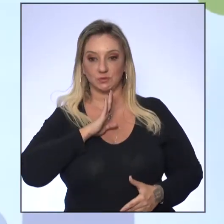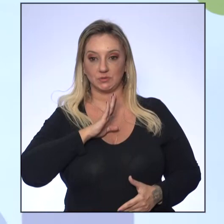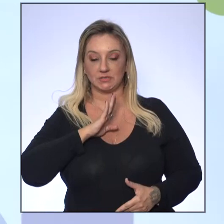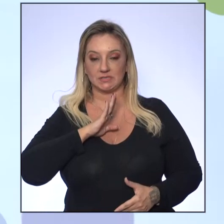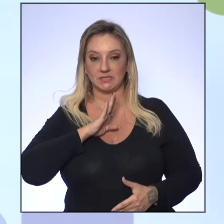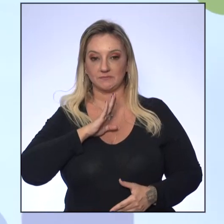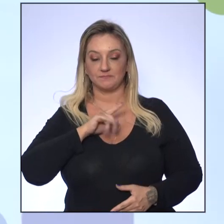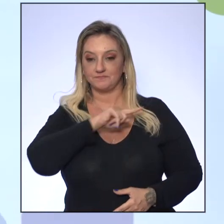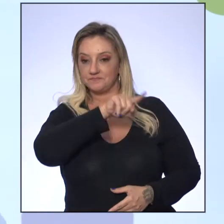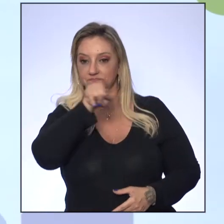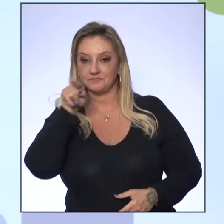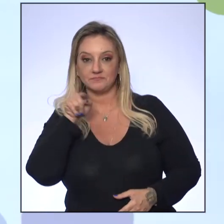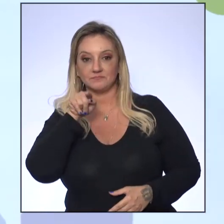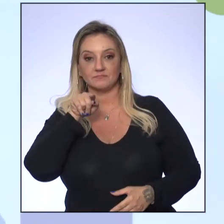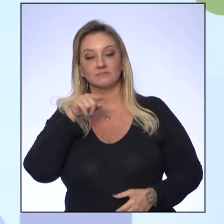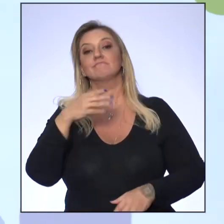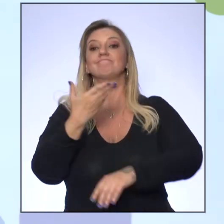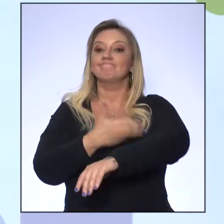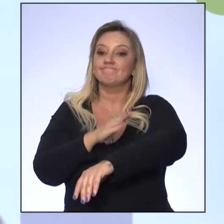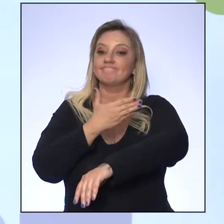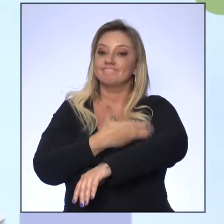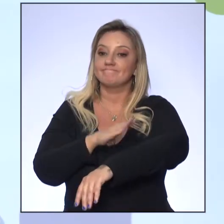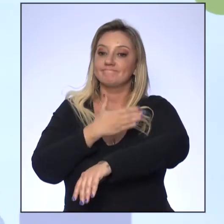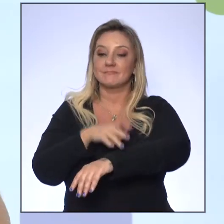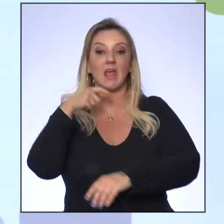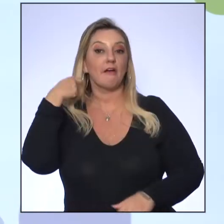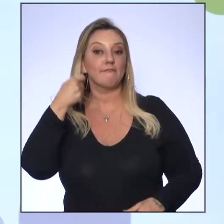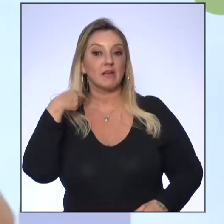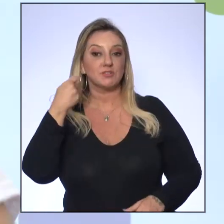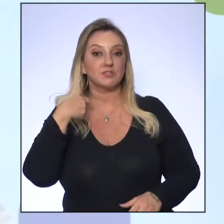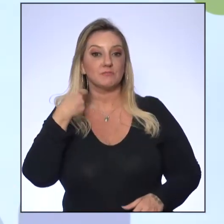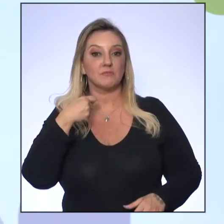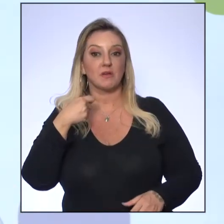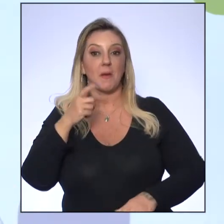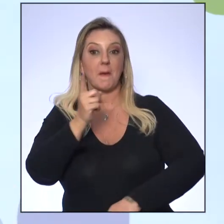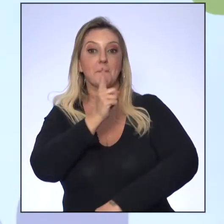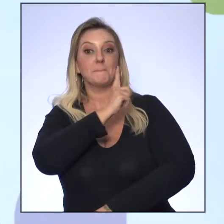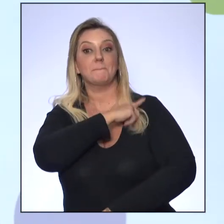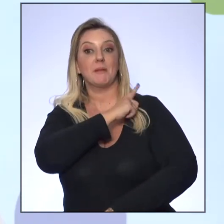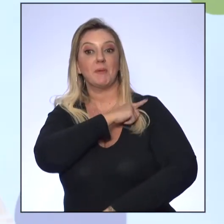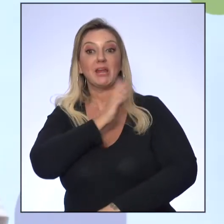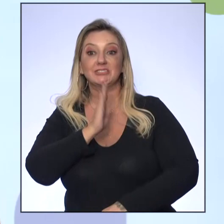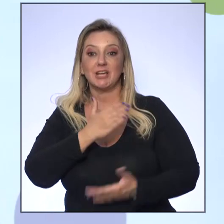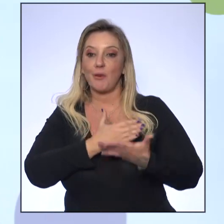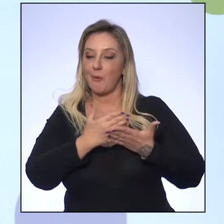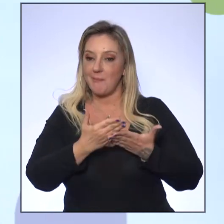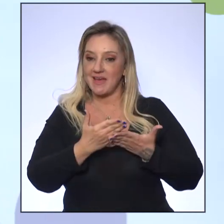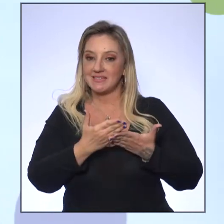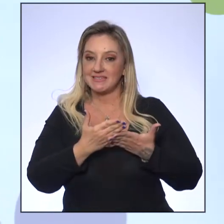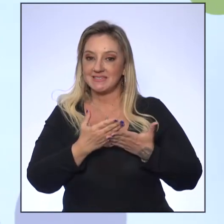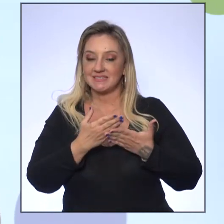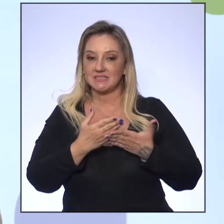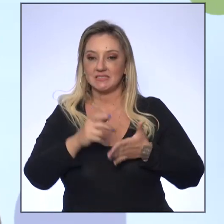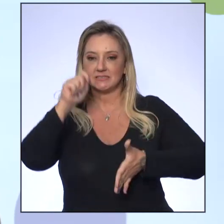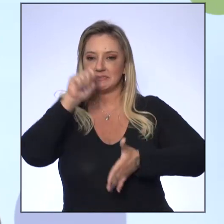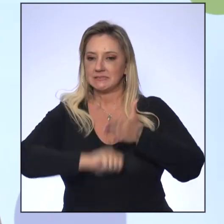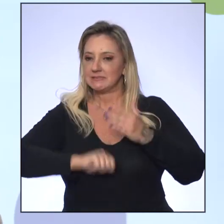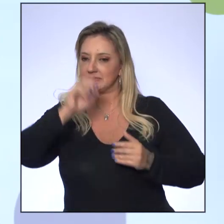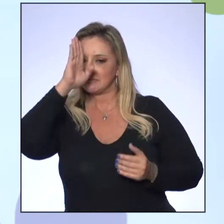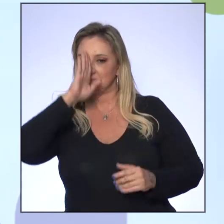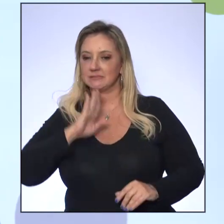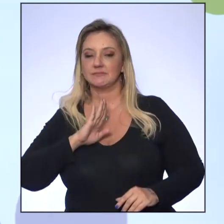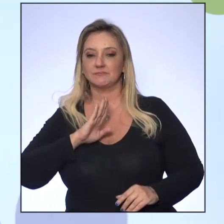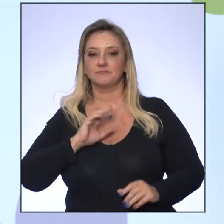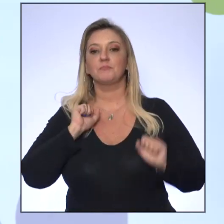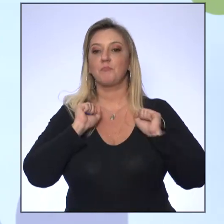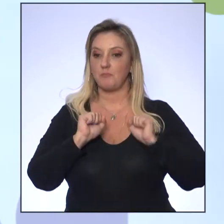onde vocês vão treinar para o vestibular desde o primeiro ano do ensino médio. Se inscrevendo gratuitamente,